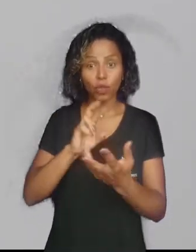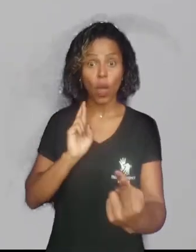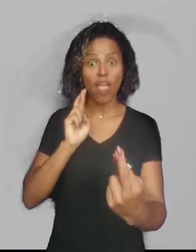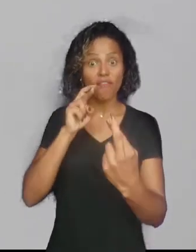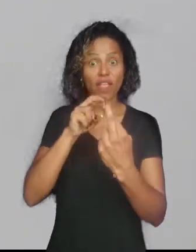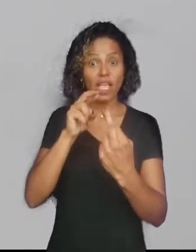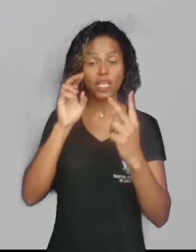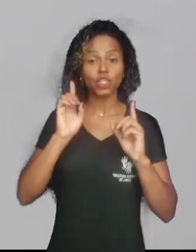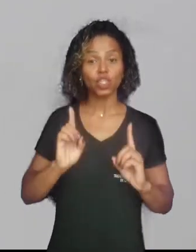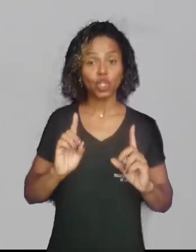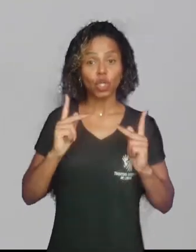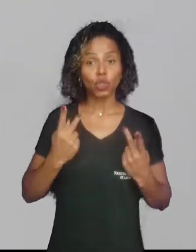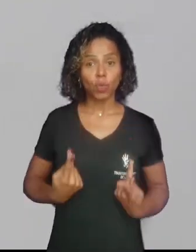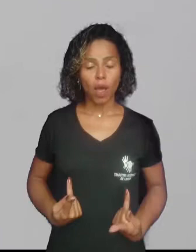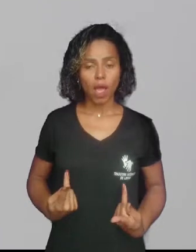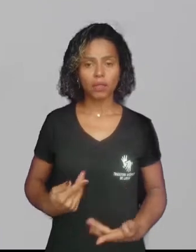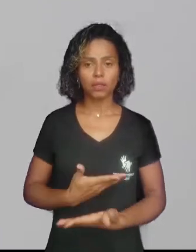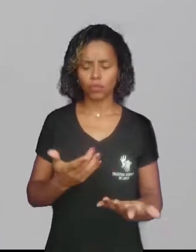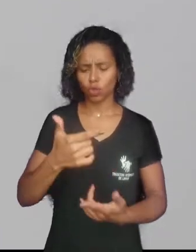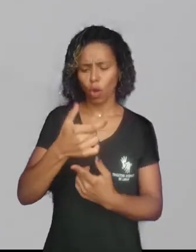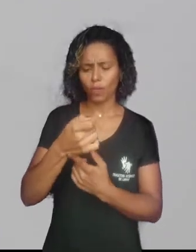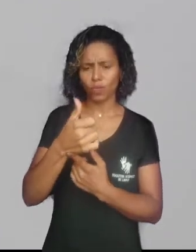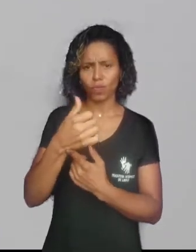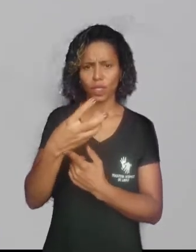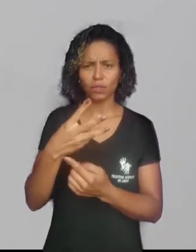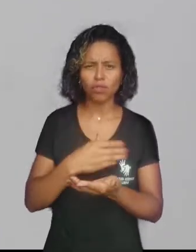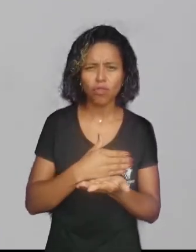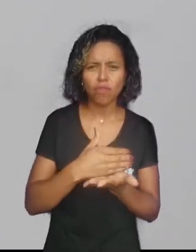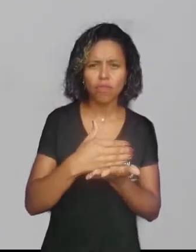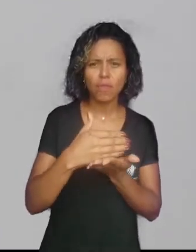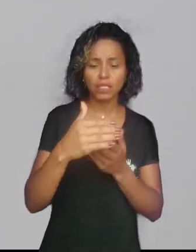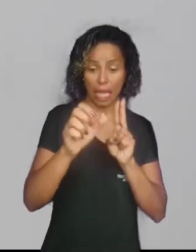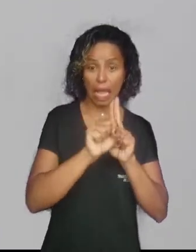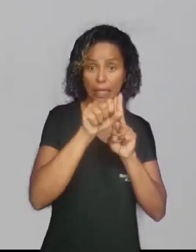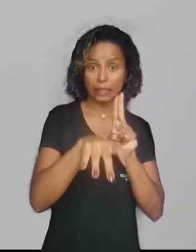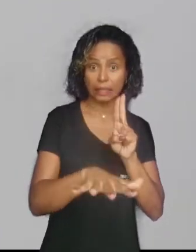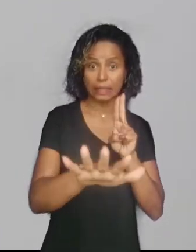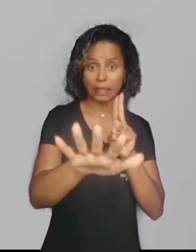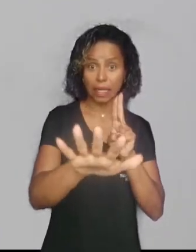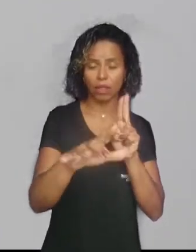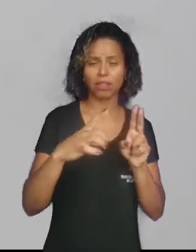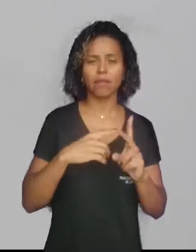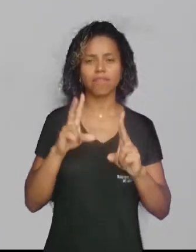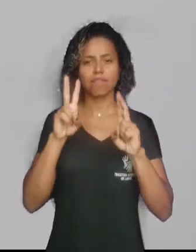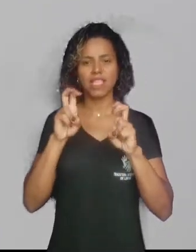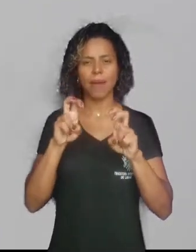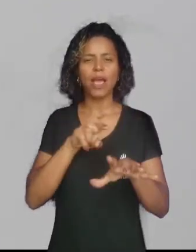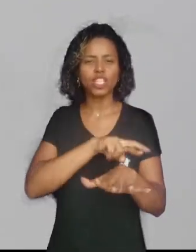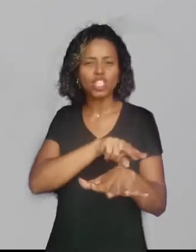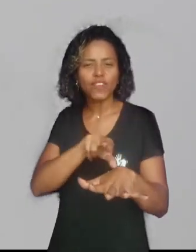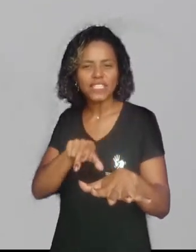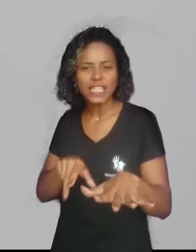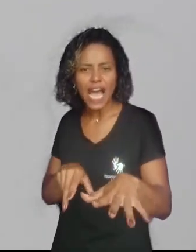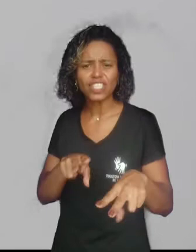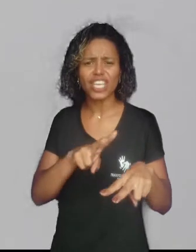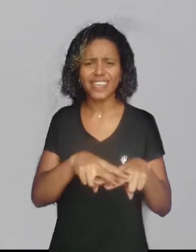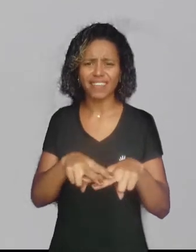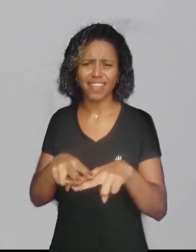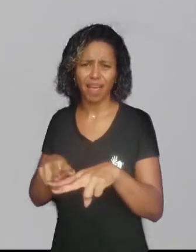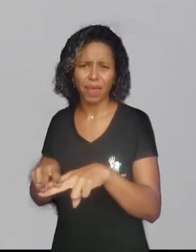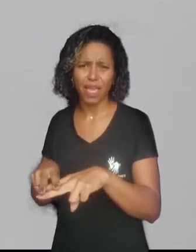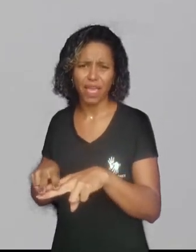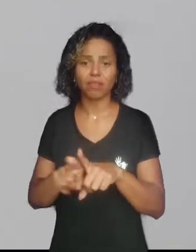beijo 2013 esse programa de extensão desenvolve atividades voltadas para temas como diversidade